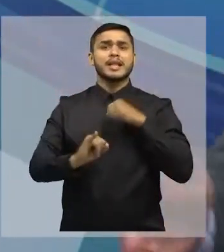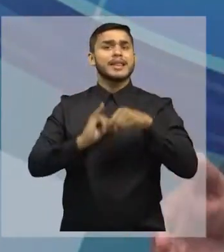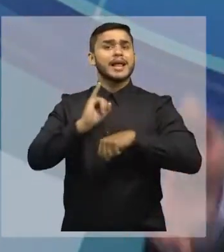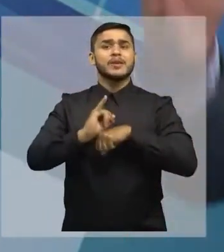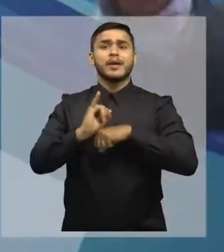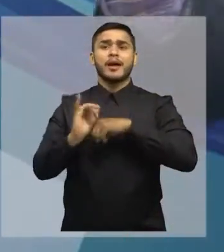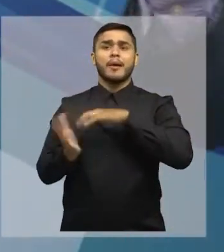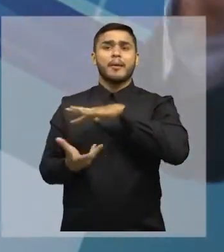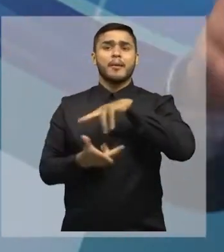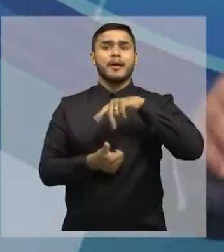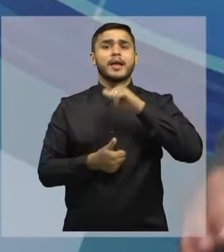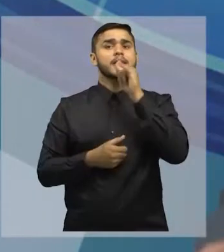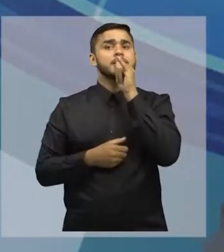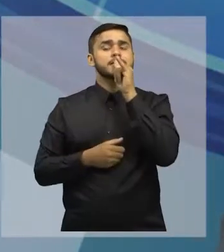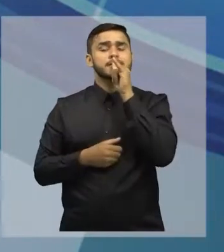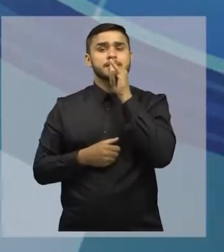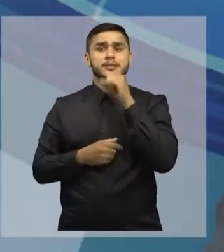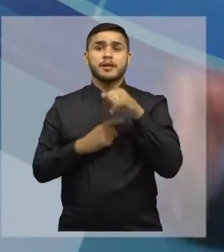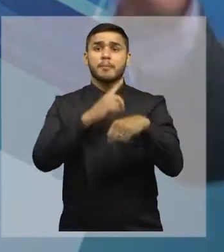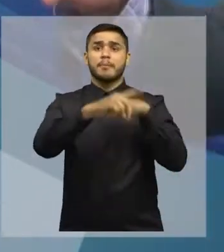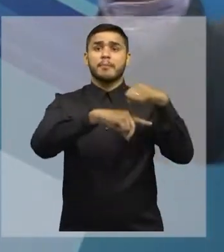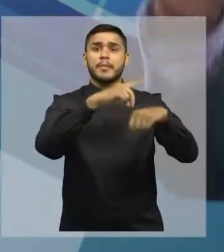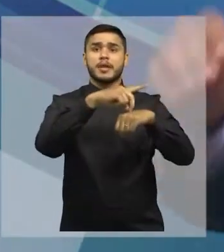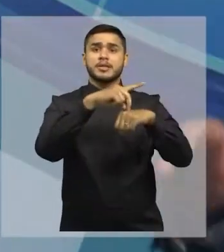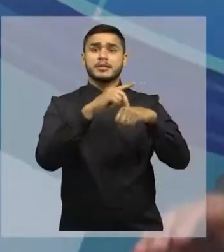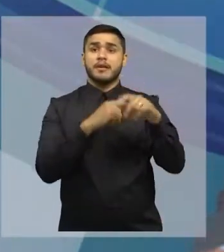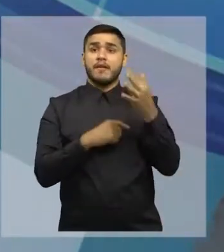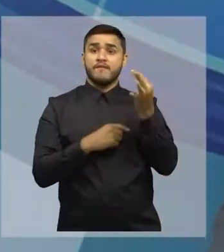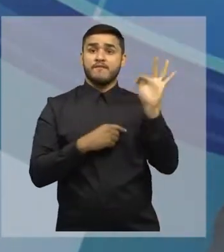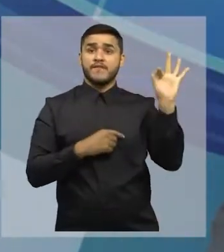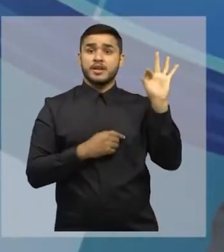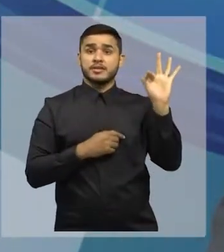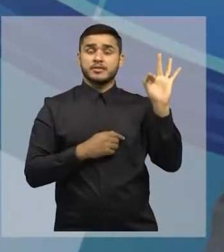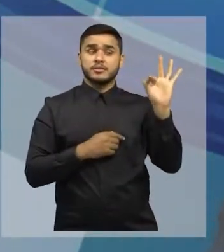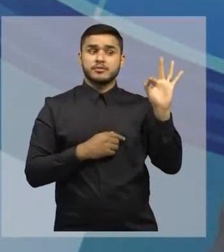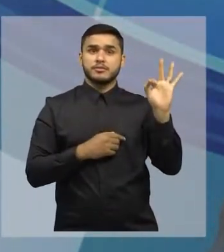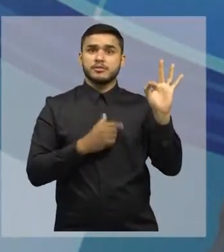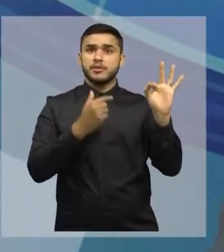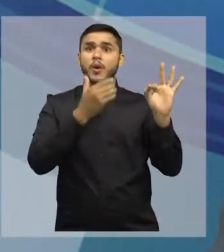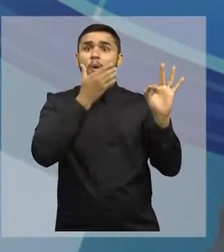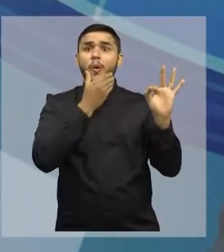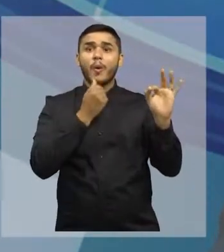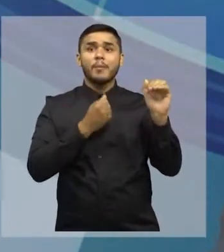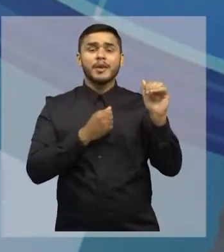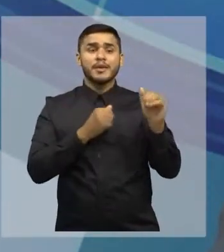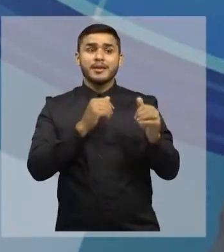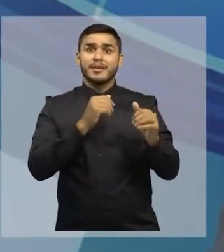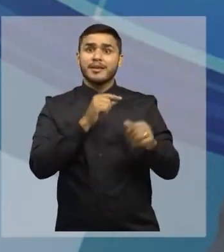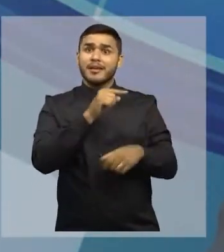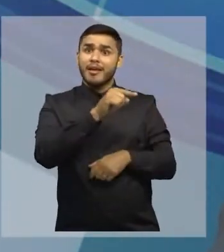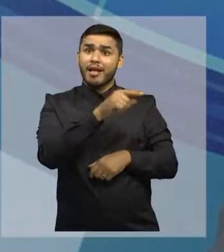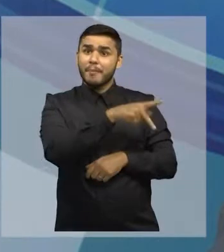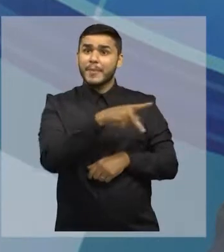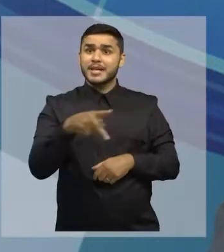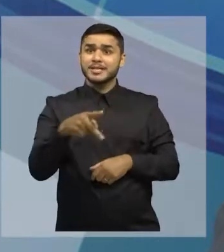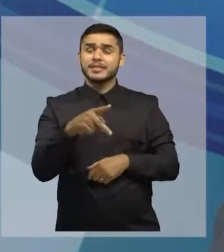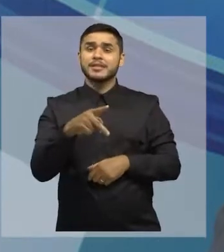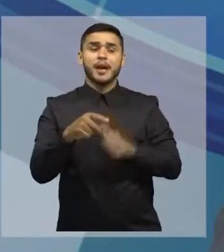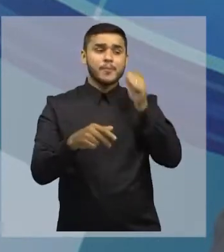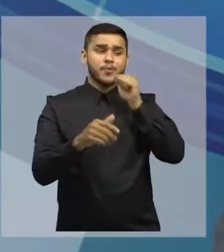coisas absurdas como com o presidente da França, com relação à esposa do presidente, a questões que são mais sensíveis, como a questão